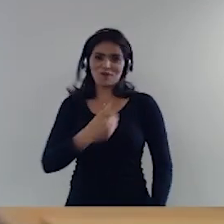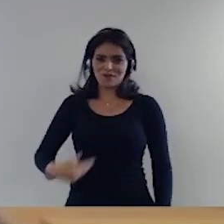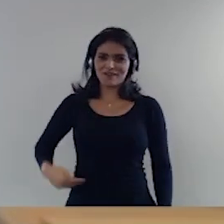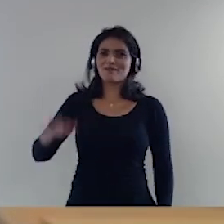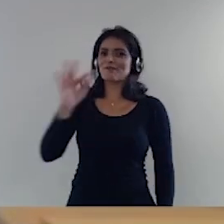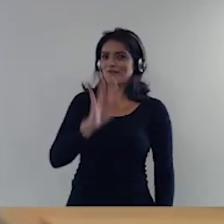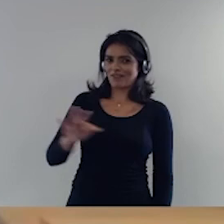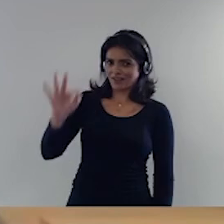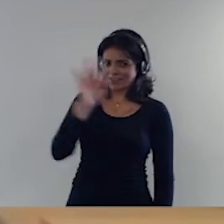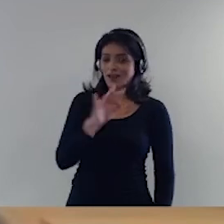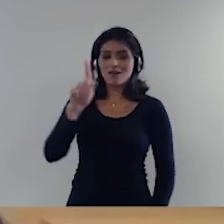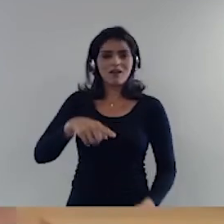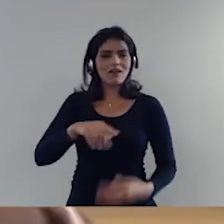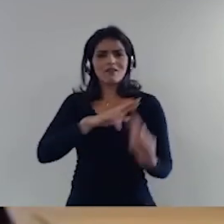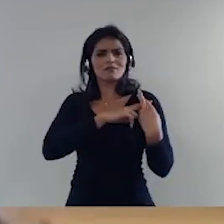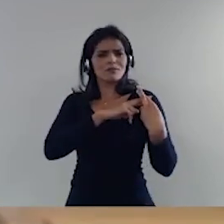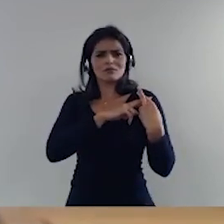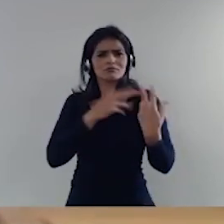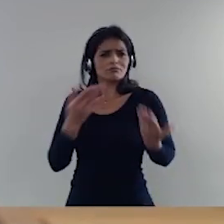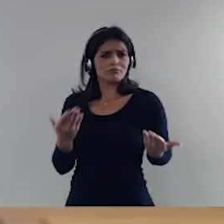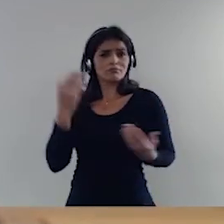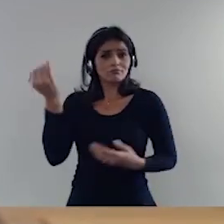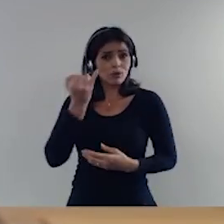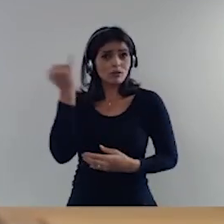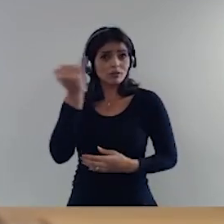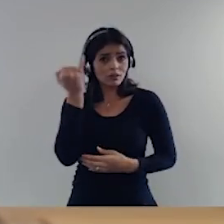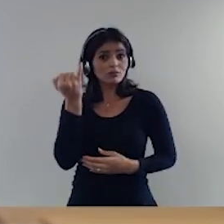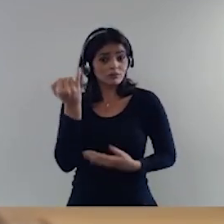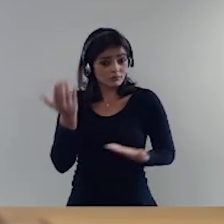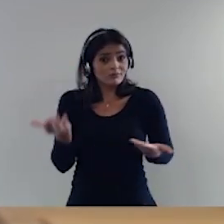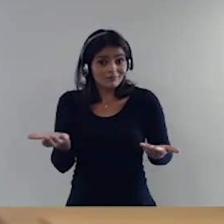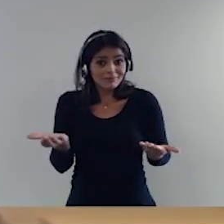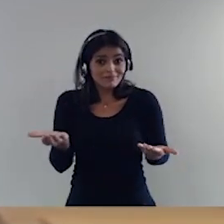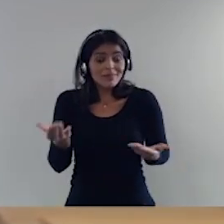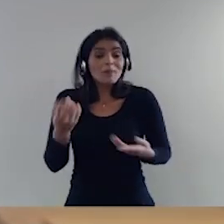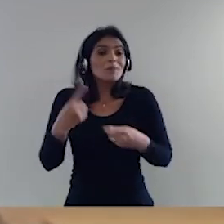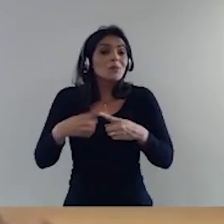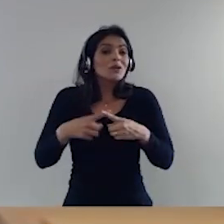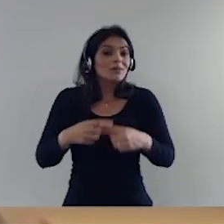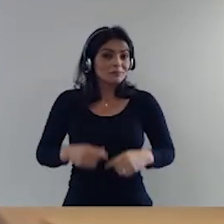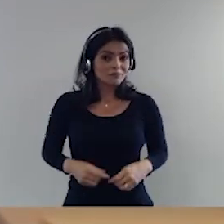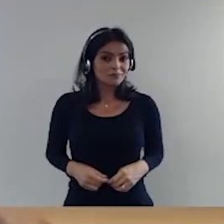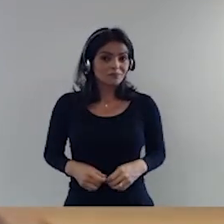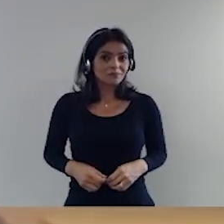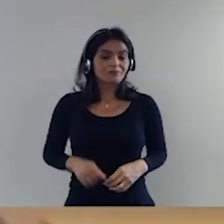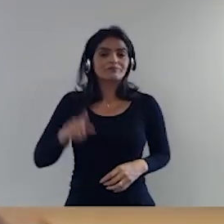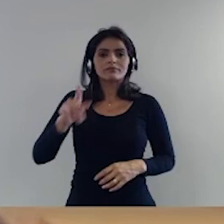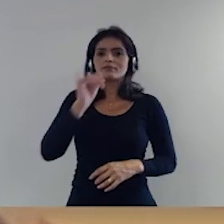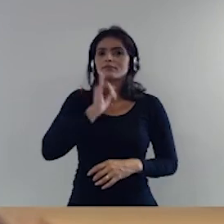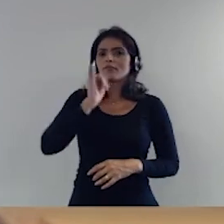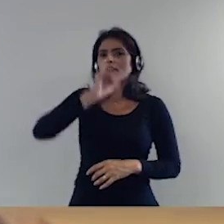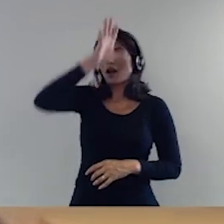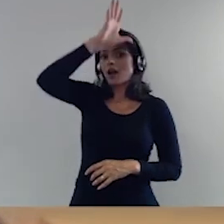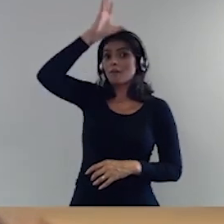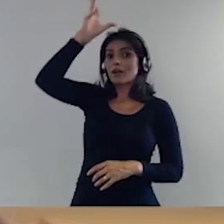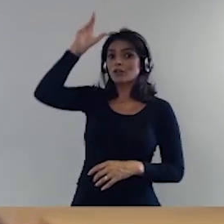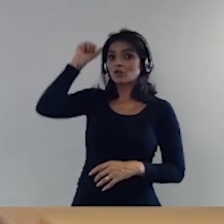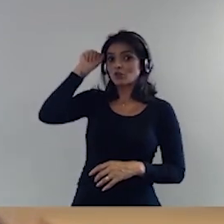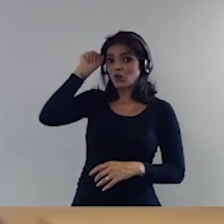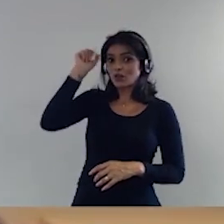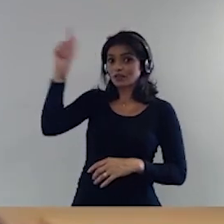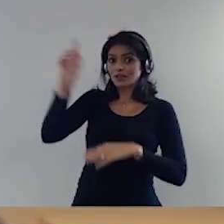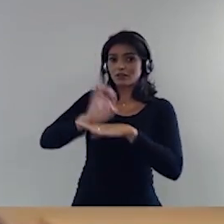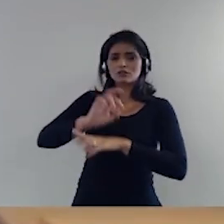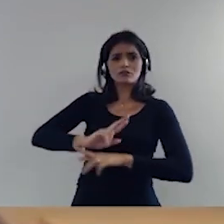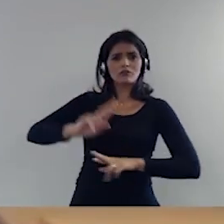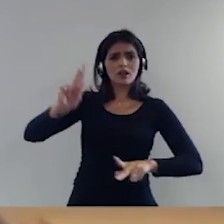3 níveis de governo. E era importante que fosse assim, porque a situação no Amazonas é diferente da situação no